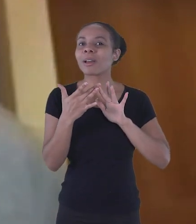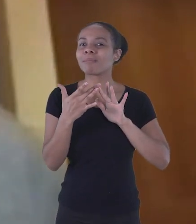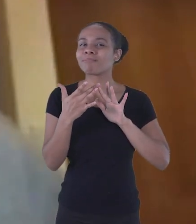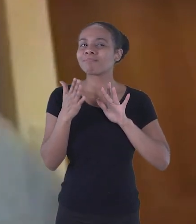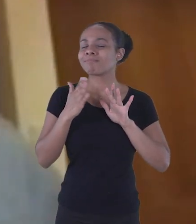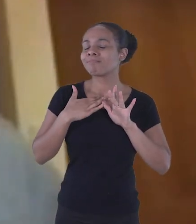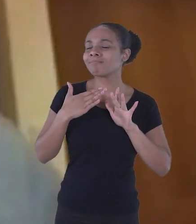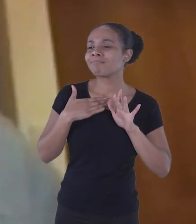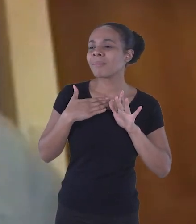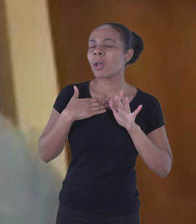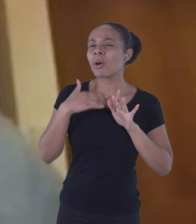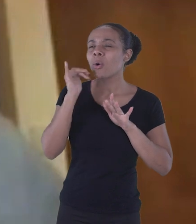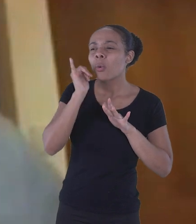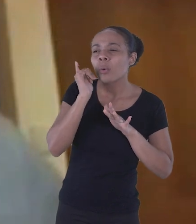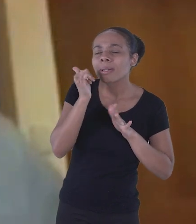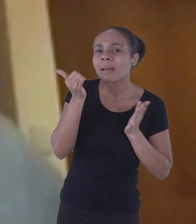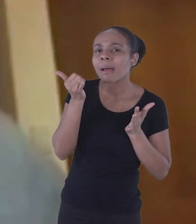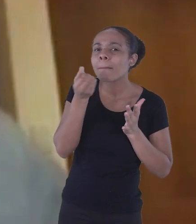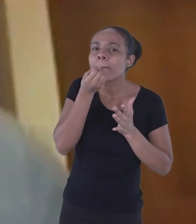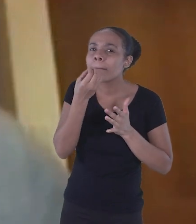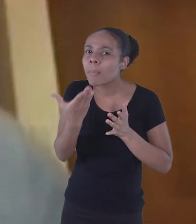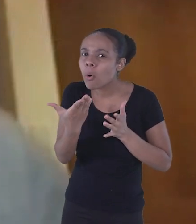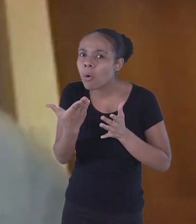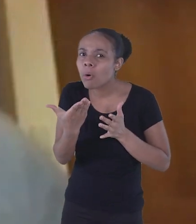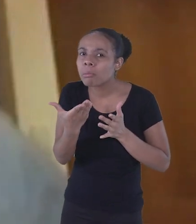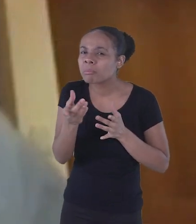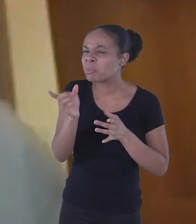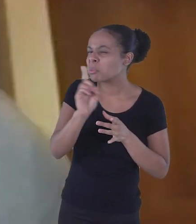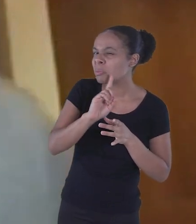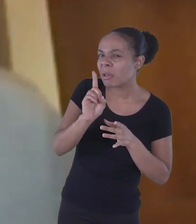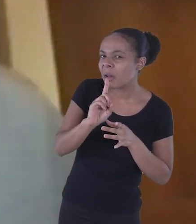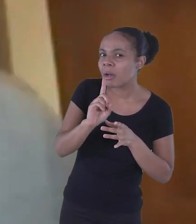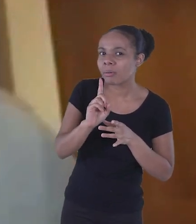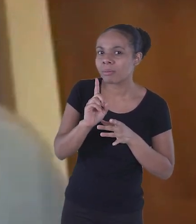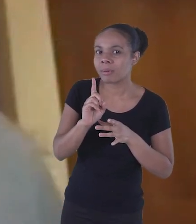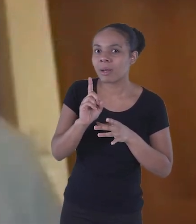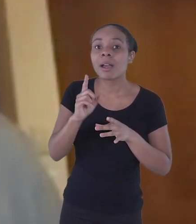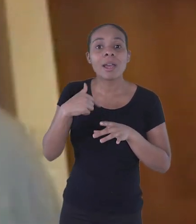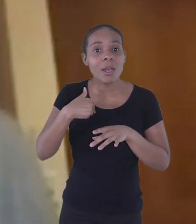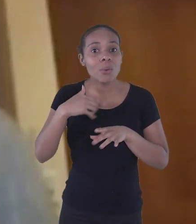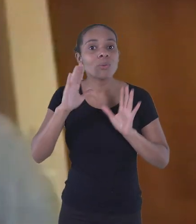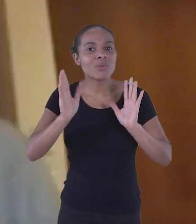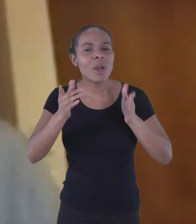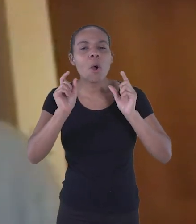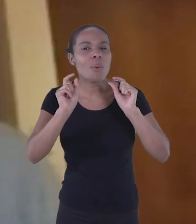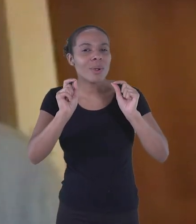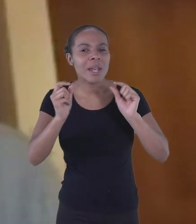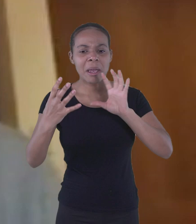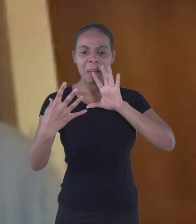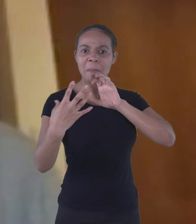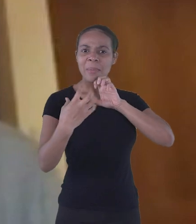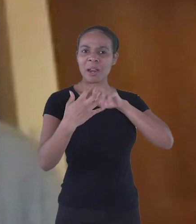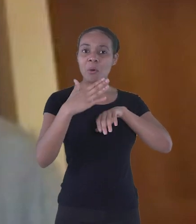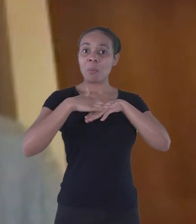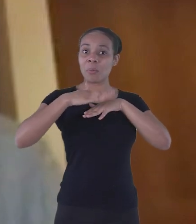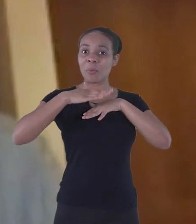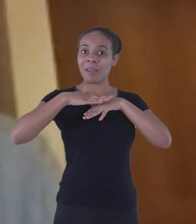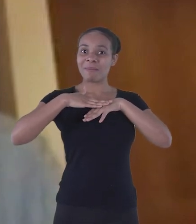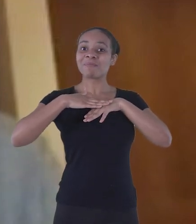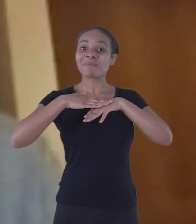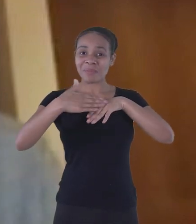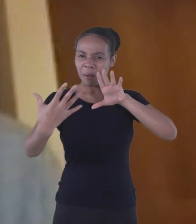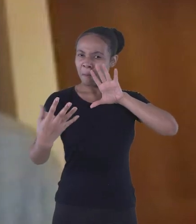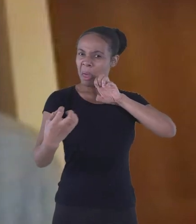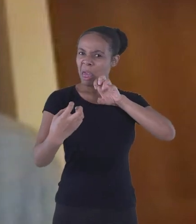boa, não tá boa? Eu briguei comigo mesmo durante o processo de feitura do livro,